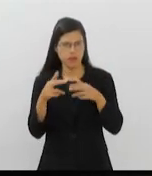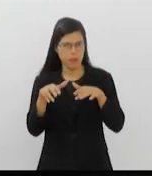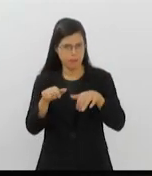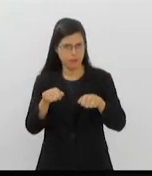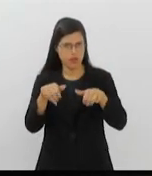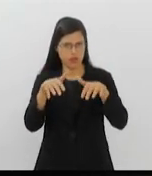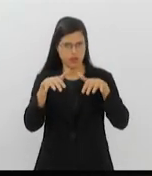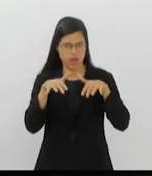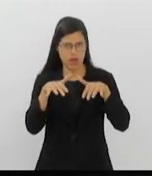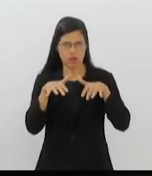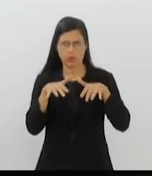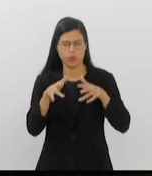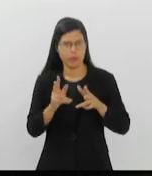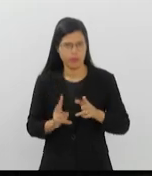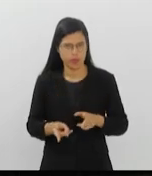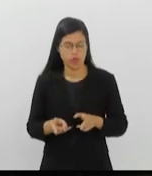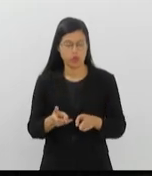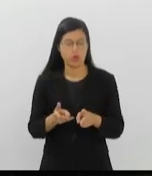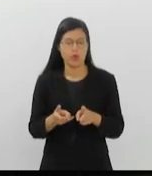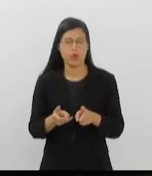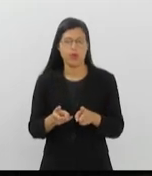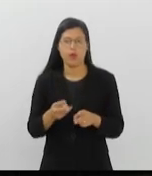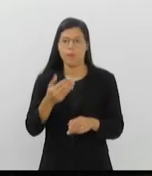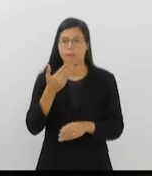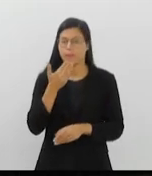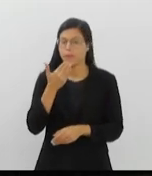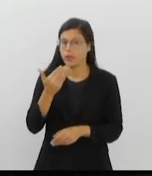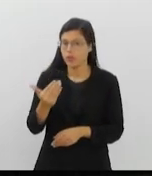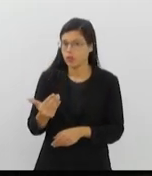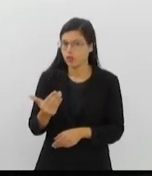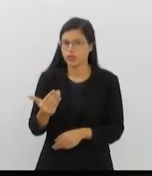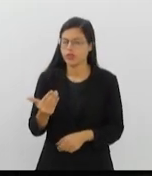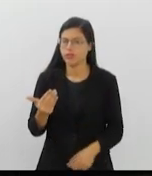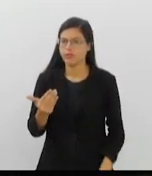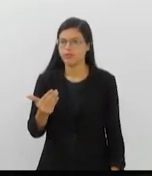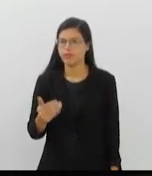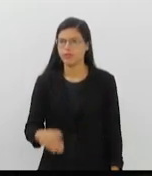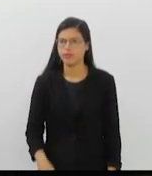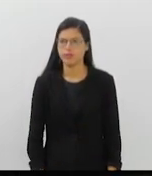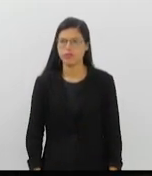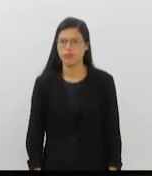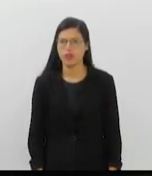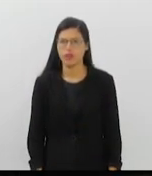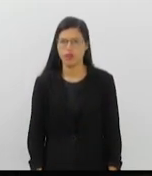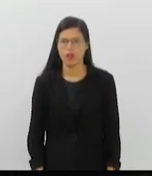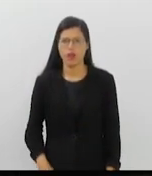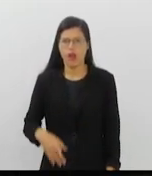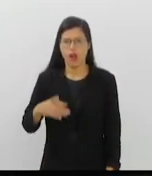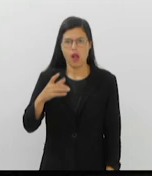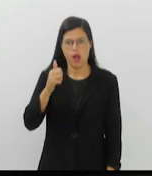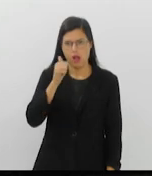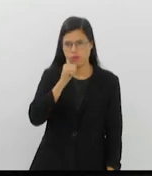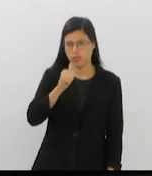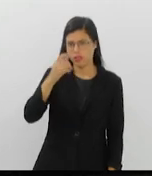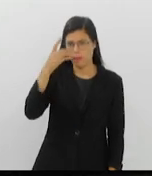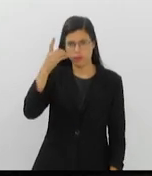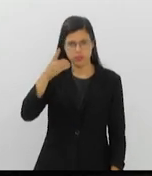plenário pedi devotamente a uma deputada dessa